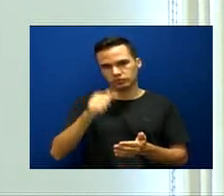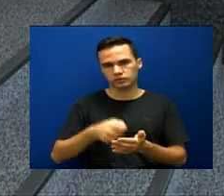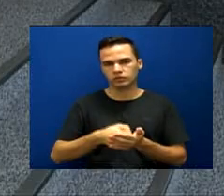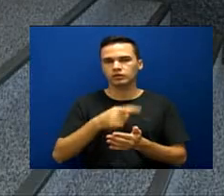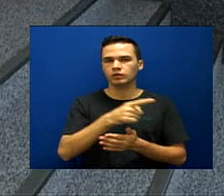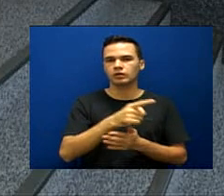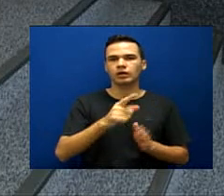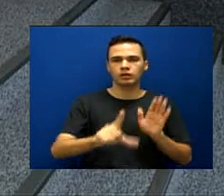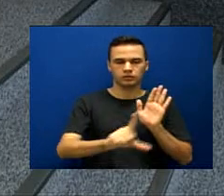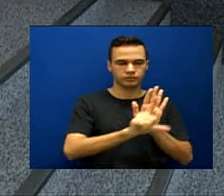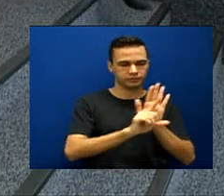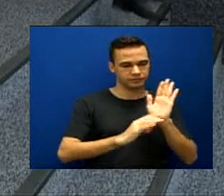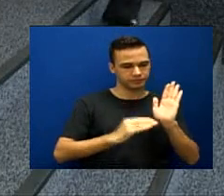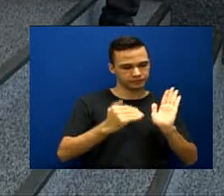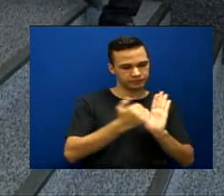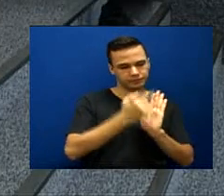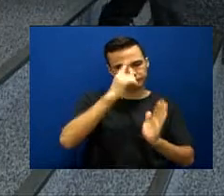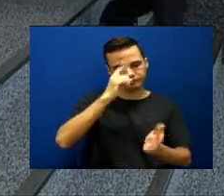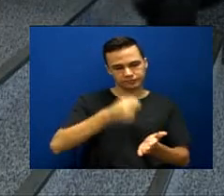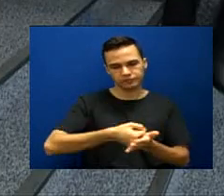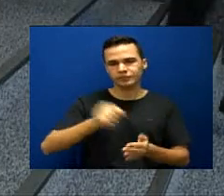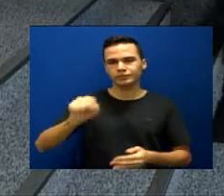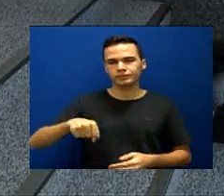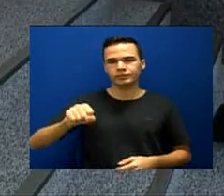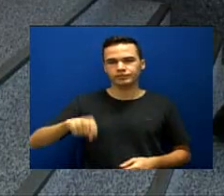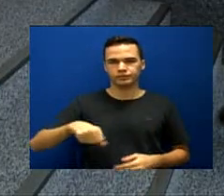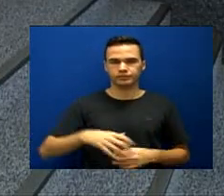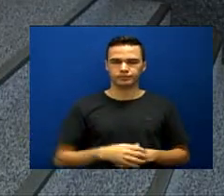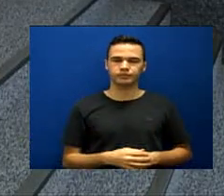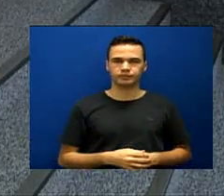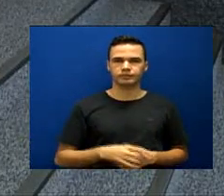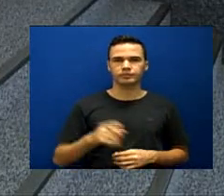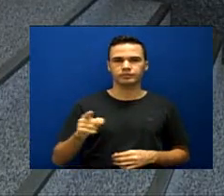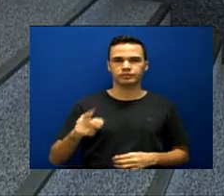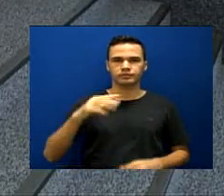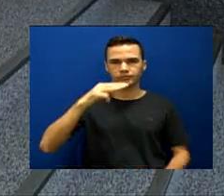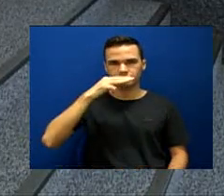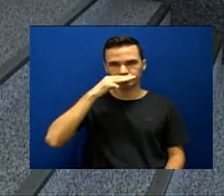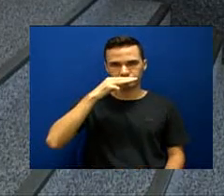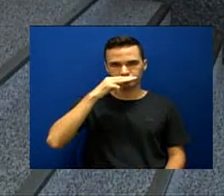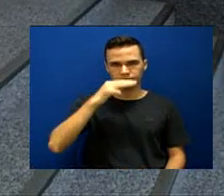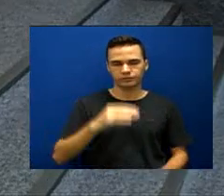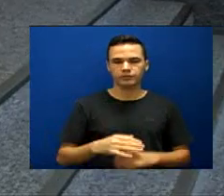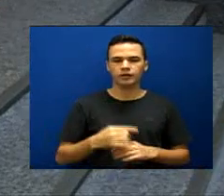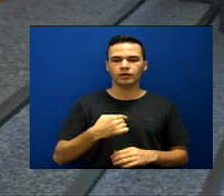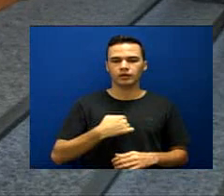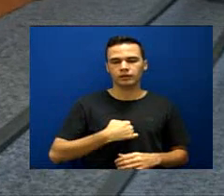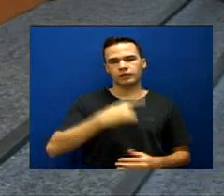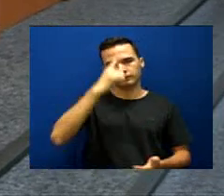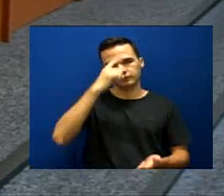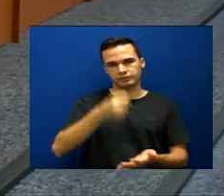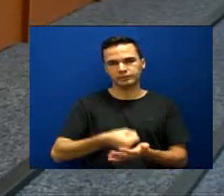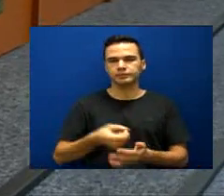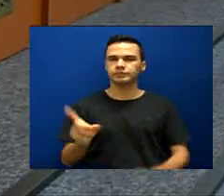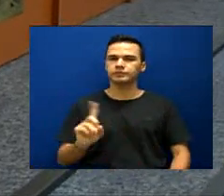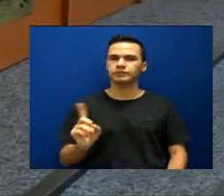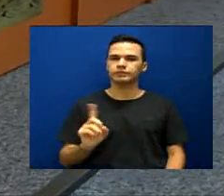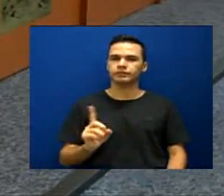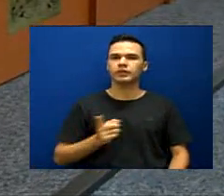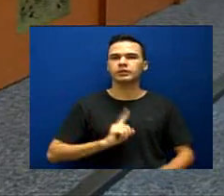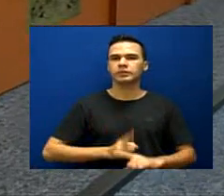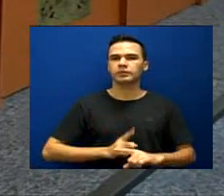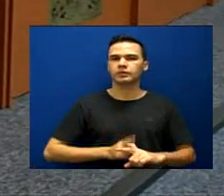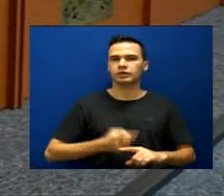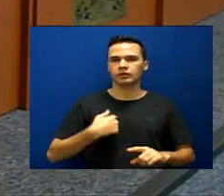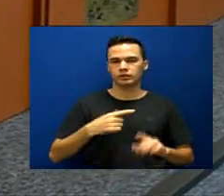encaminhamento é sim à emenda do vereador Hélio Brasileiro. Vereador Martinez, que é o meu voto. O meu voto é não, porque entendo